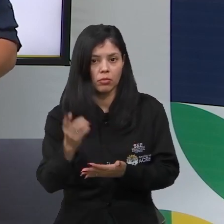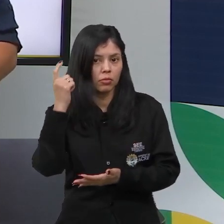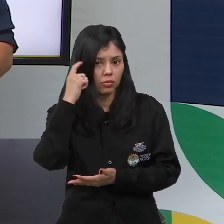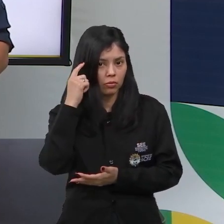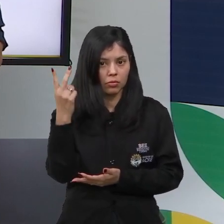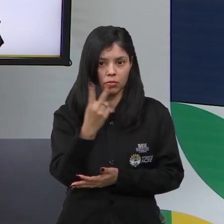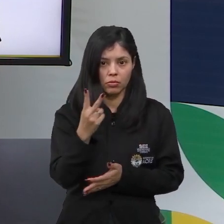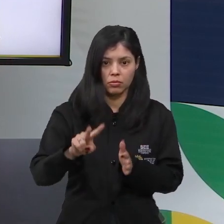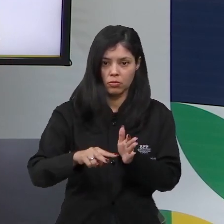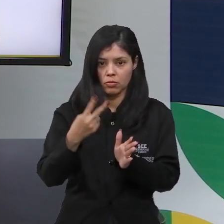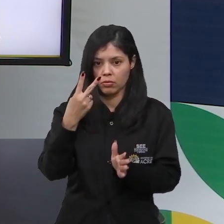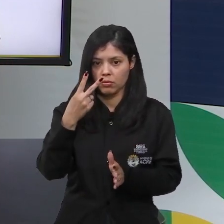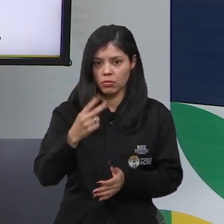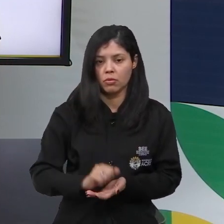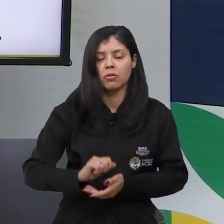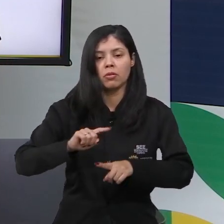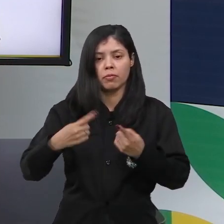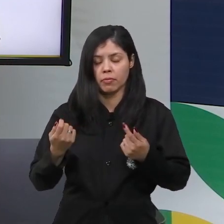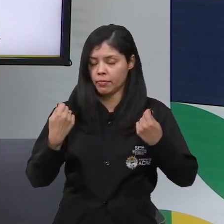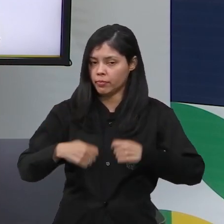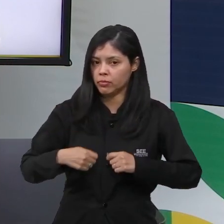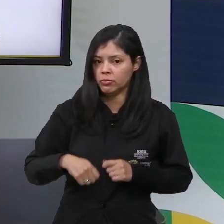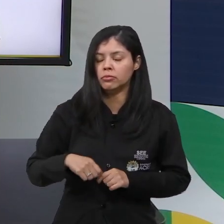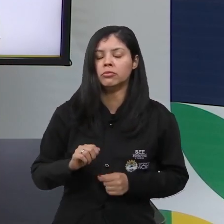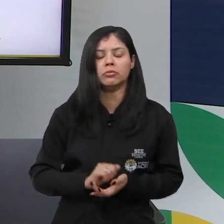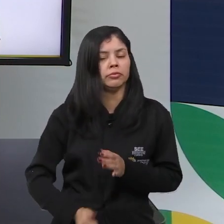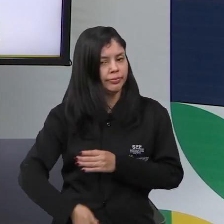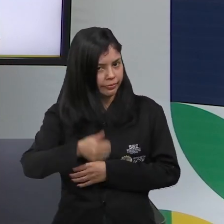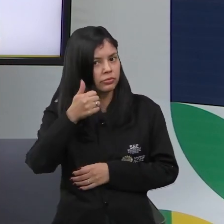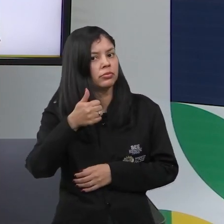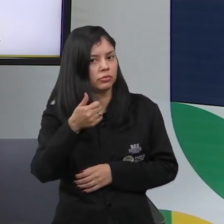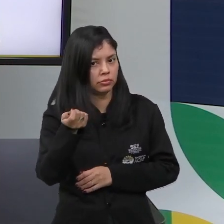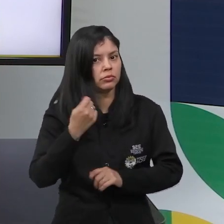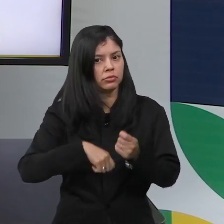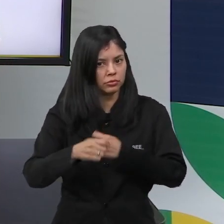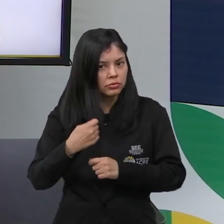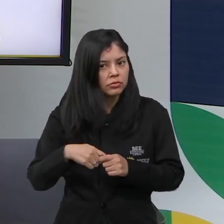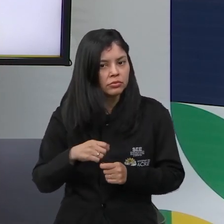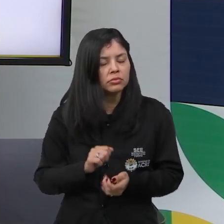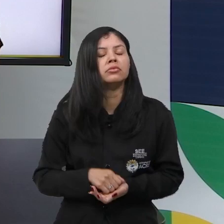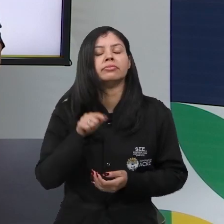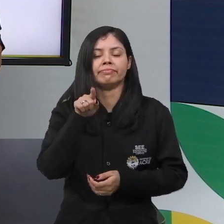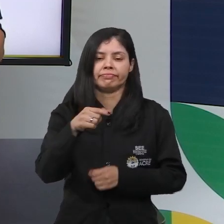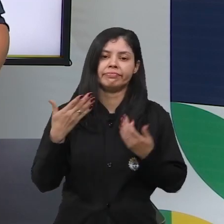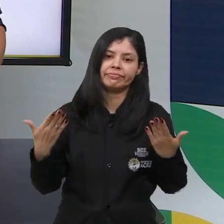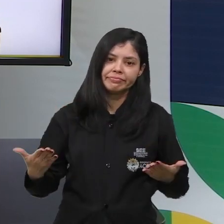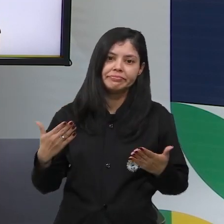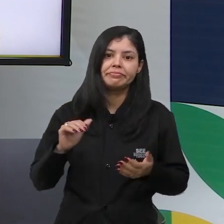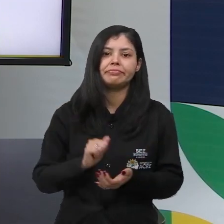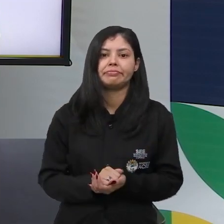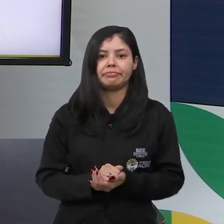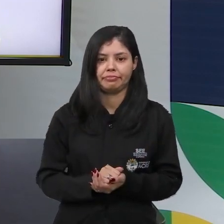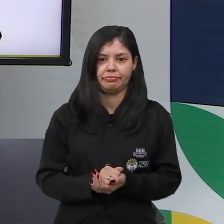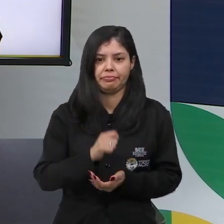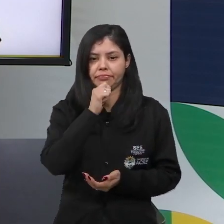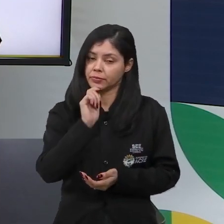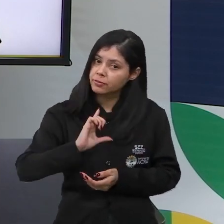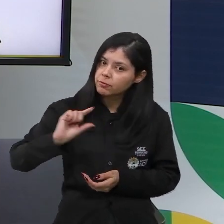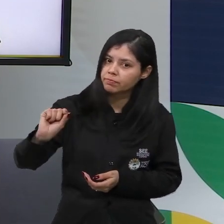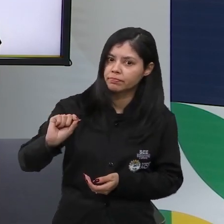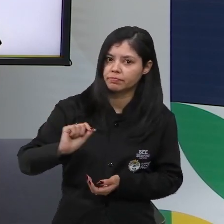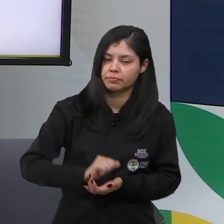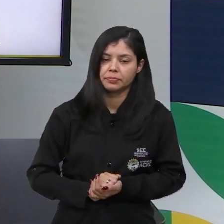pensa duas vezes. É necessário que seja muito vantajoso economicamente para que você abandone tudo isso e vá para